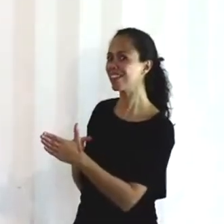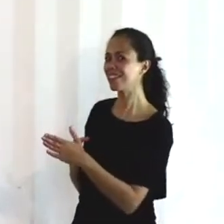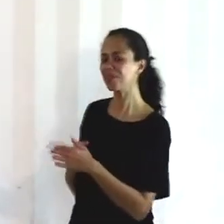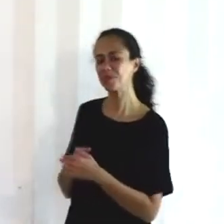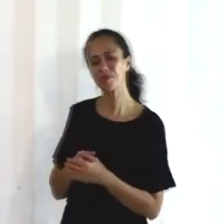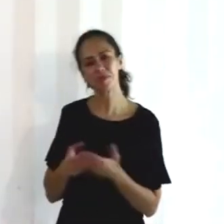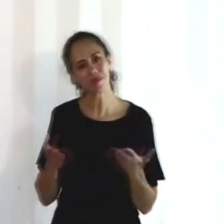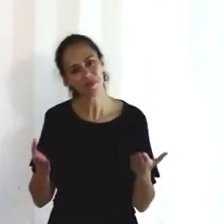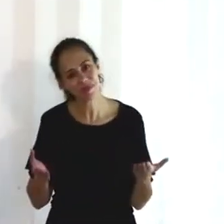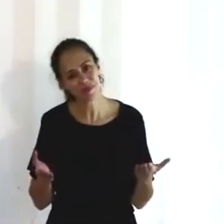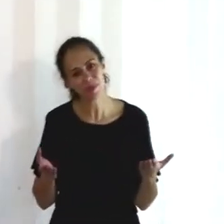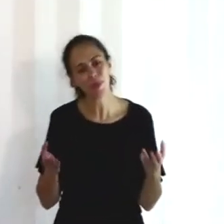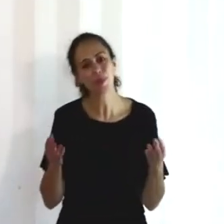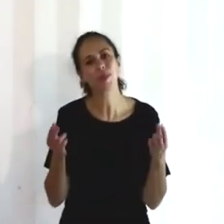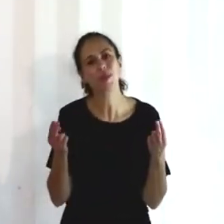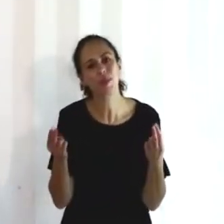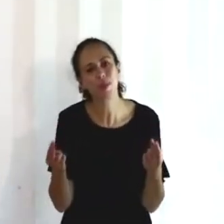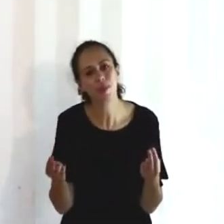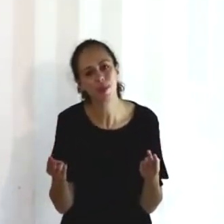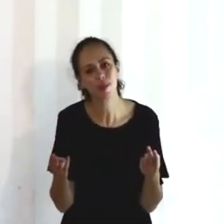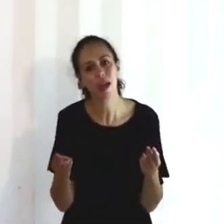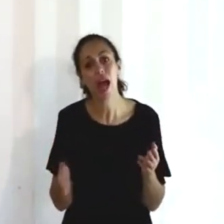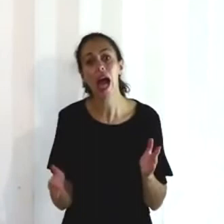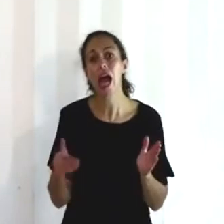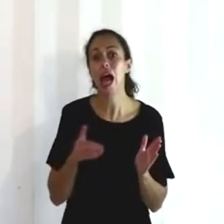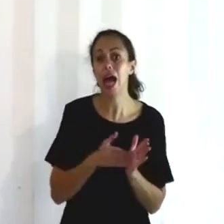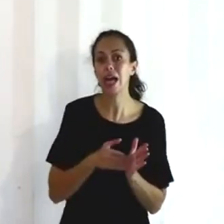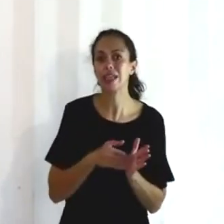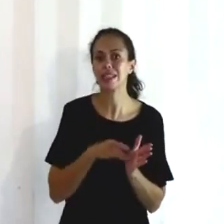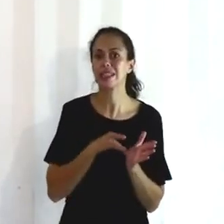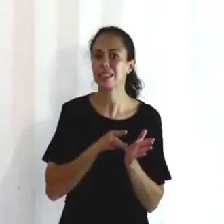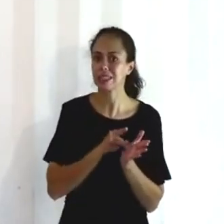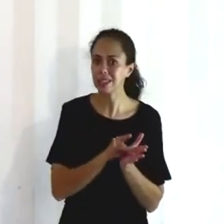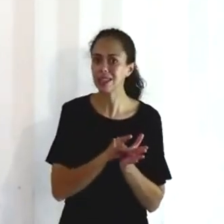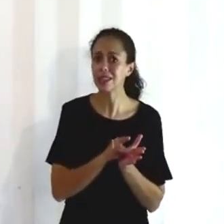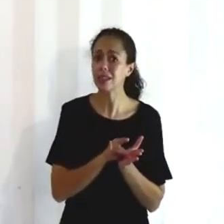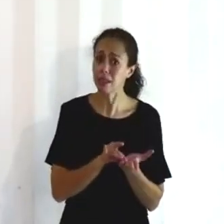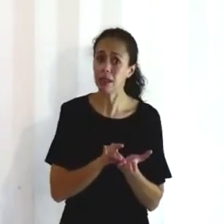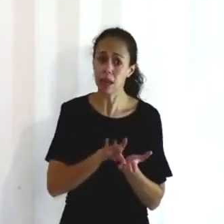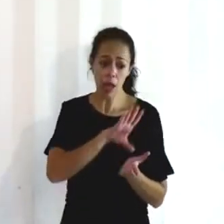até mesmo os nossos inimigos, a palavra de Deus diz que devem receber o nosso amor.